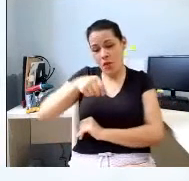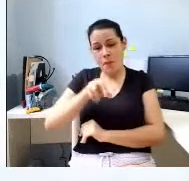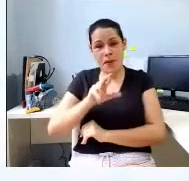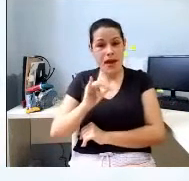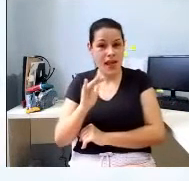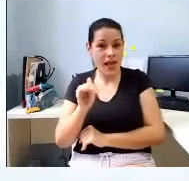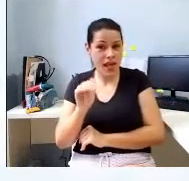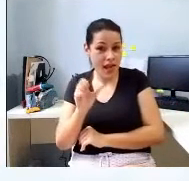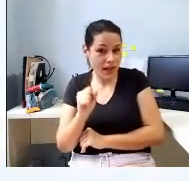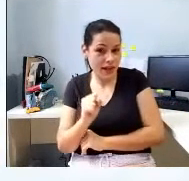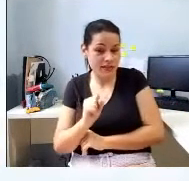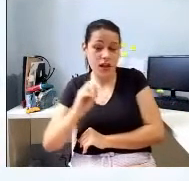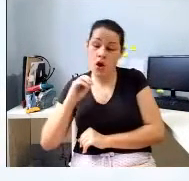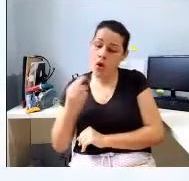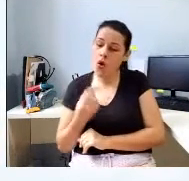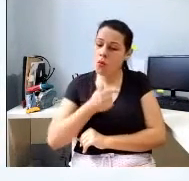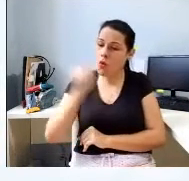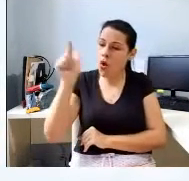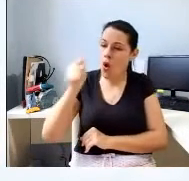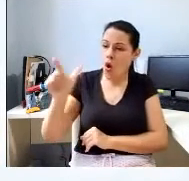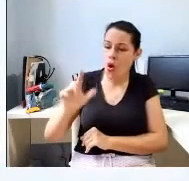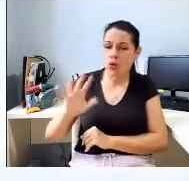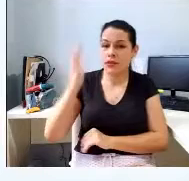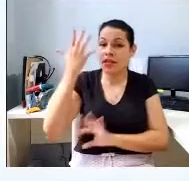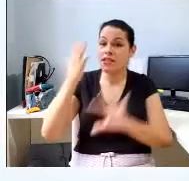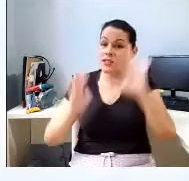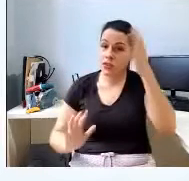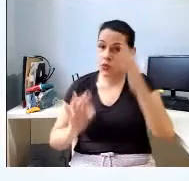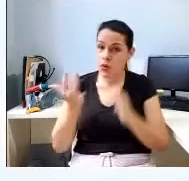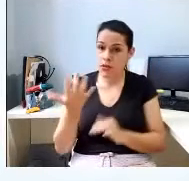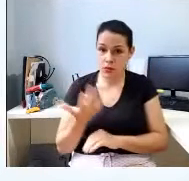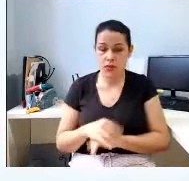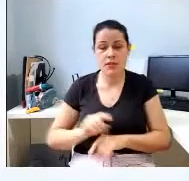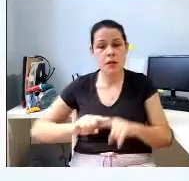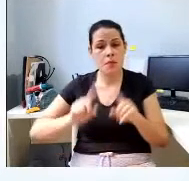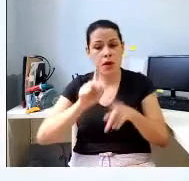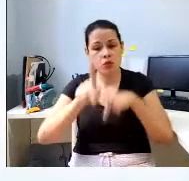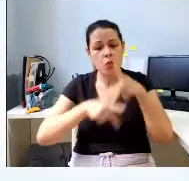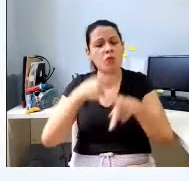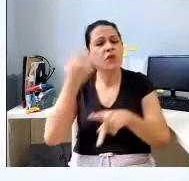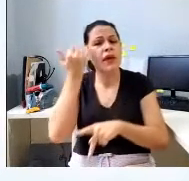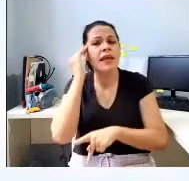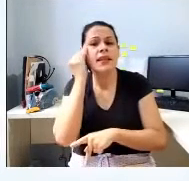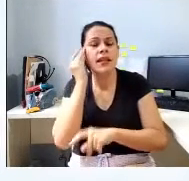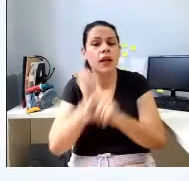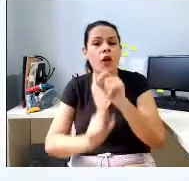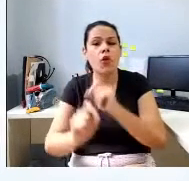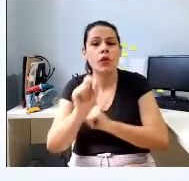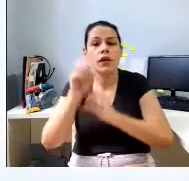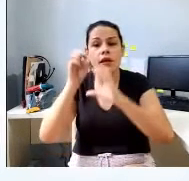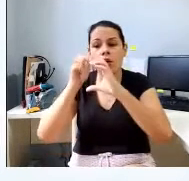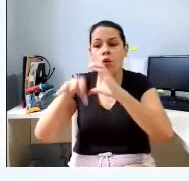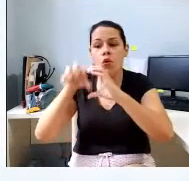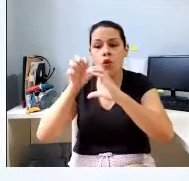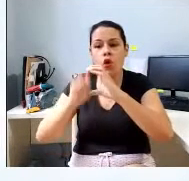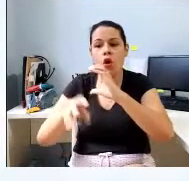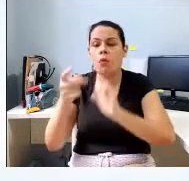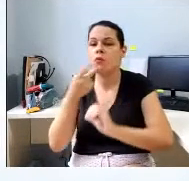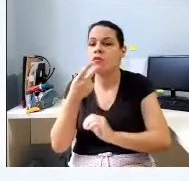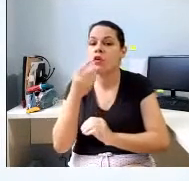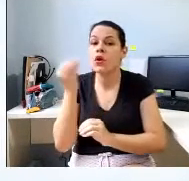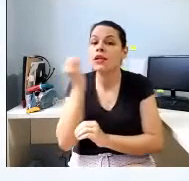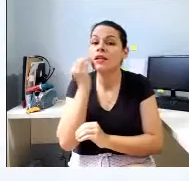por outras situações, a população entendeu aquilo que a Rede Globo no Fantástico